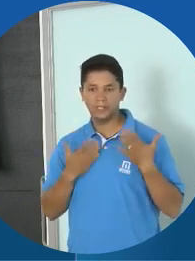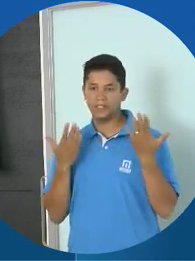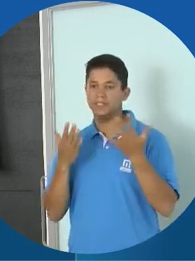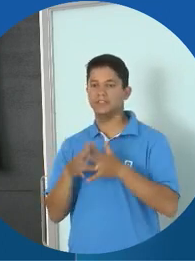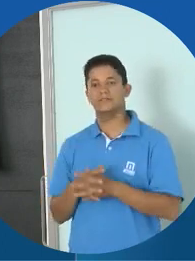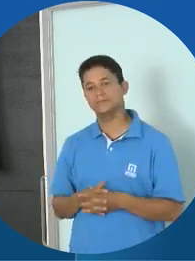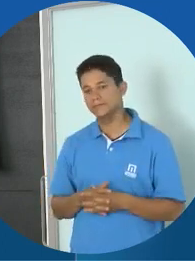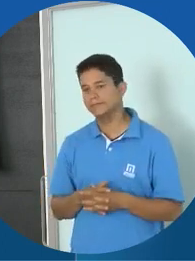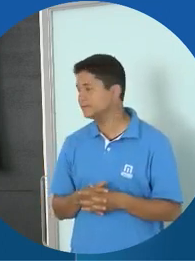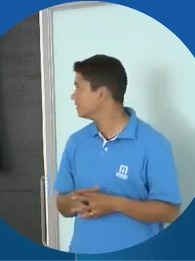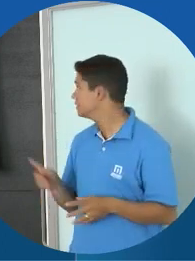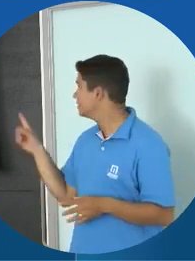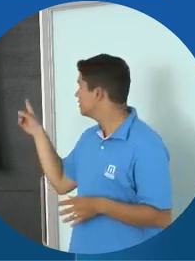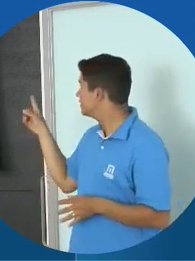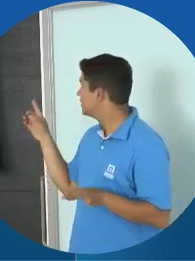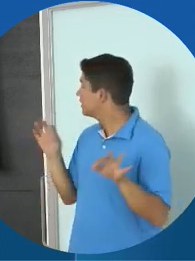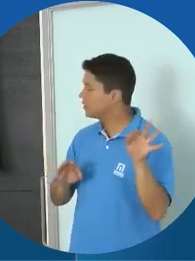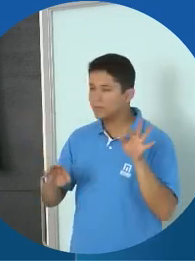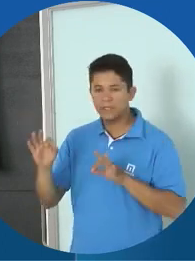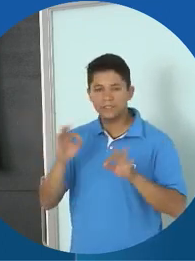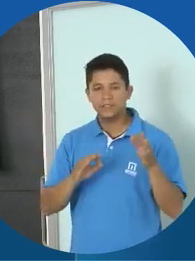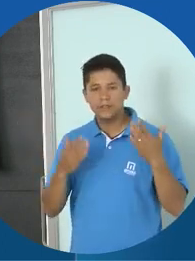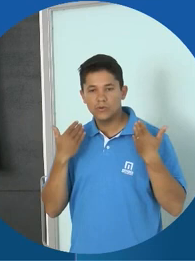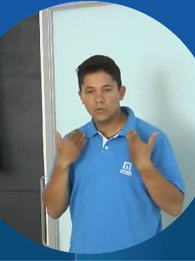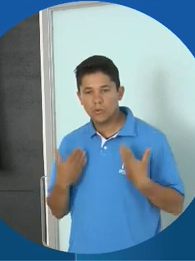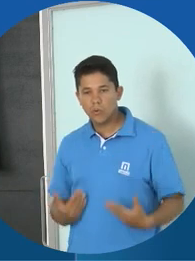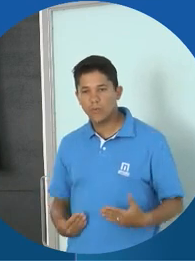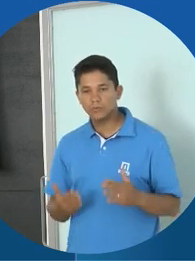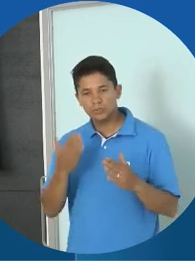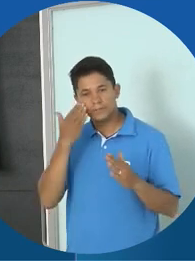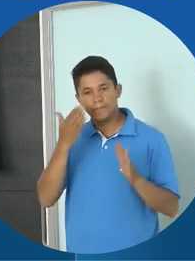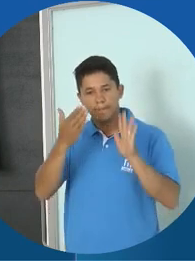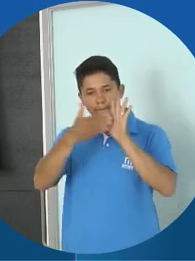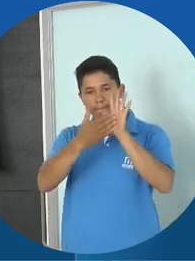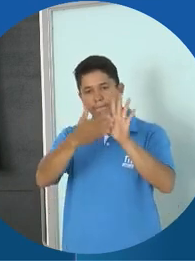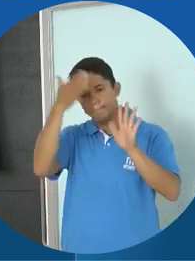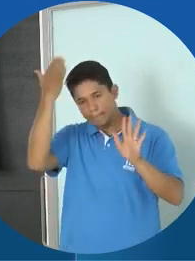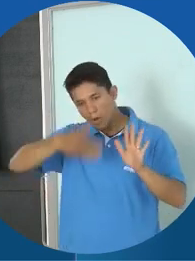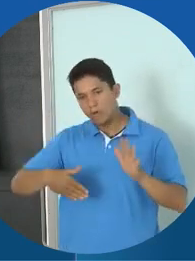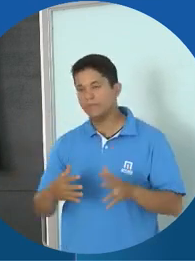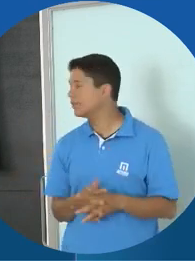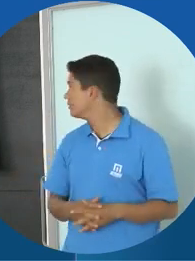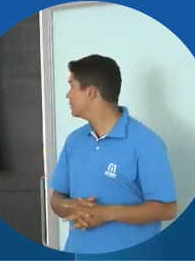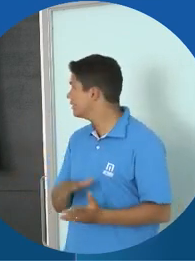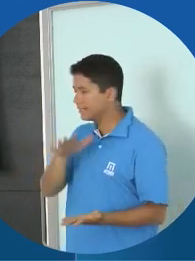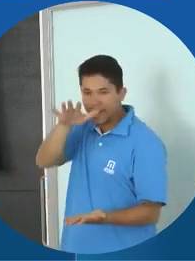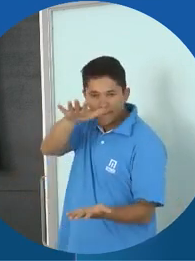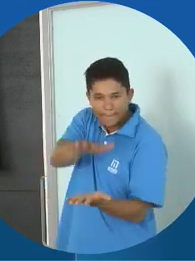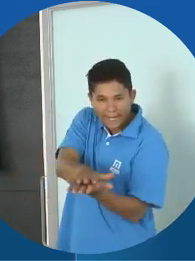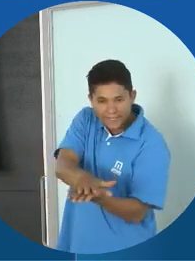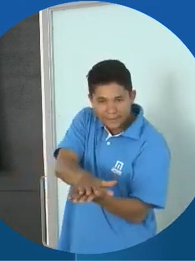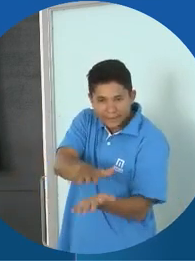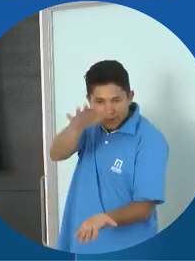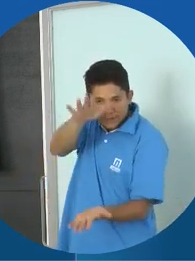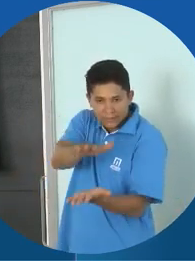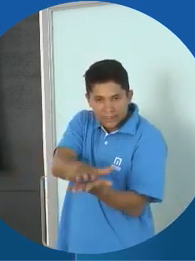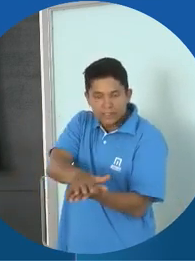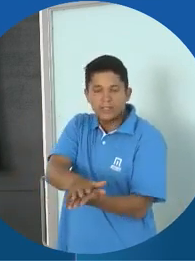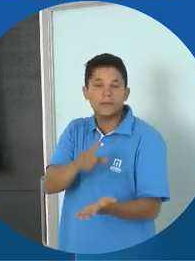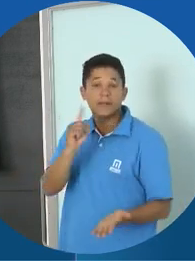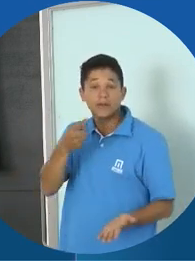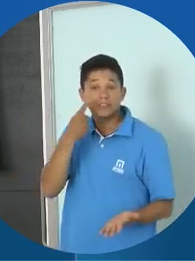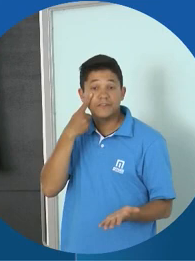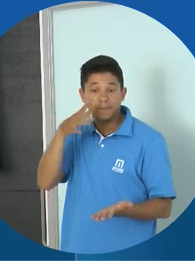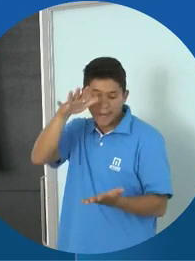foi uma montagem de alguns corpos de prova e levando para a prensa para realmente a gente ter os parâmetros da resistência